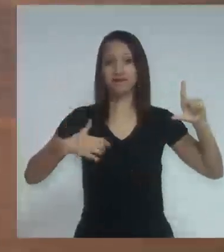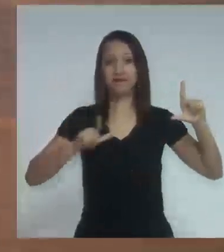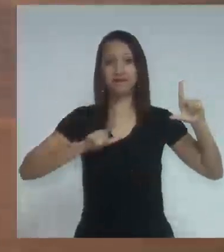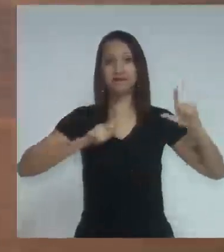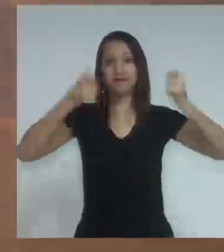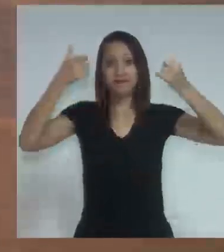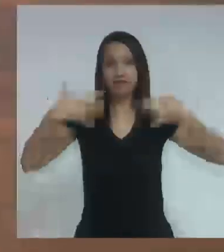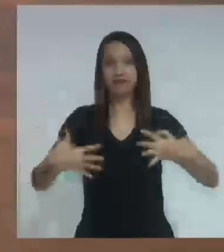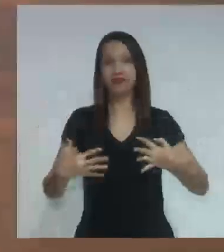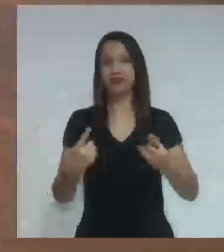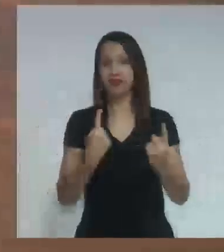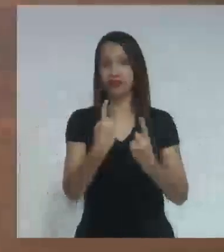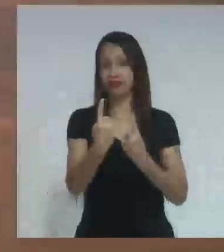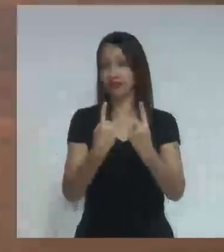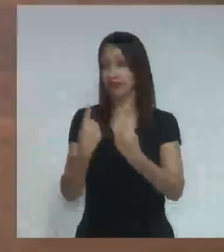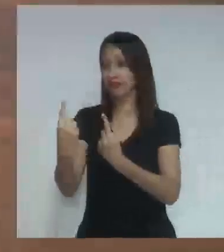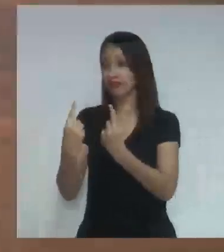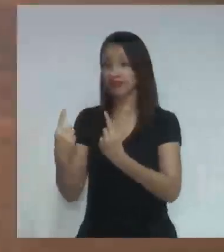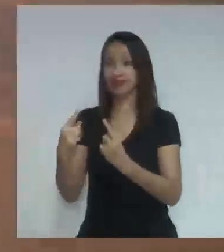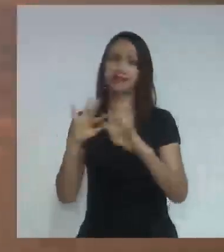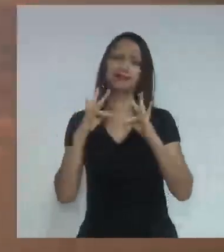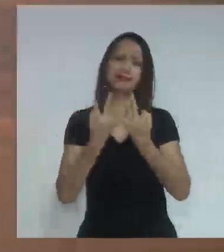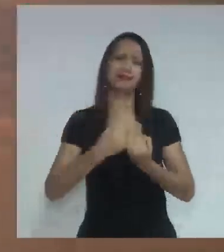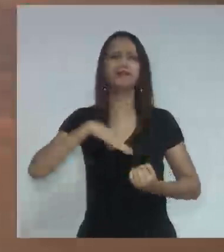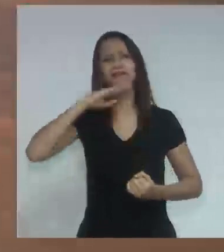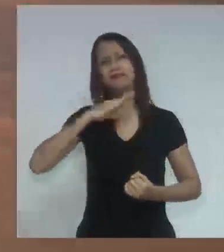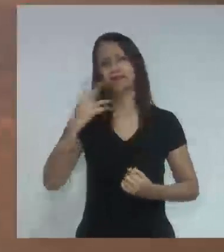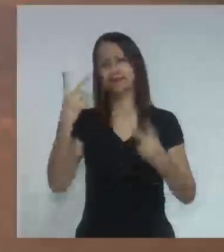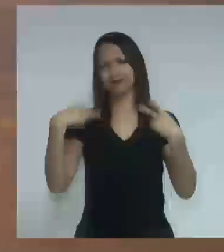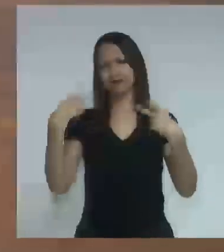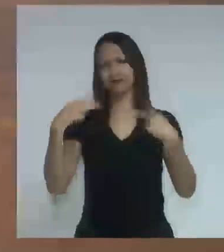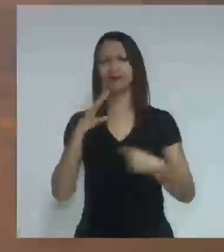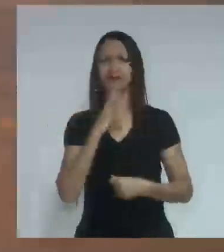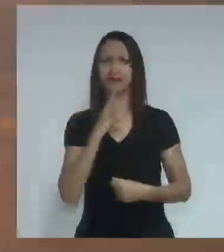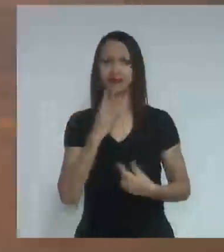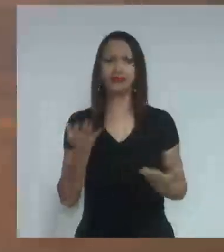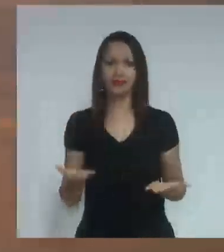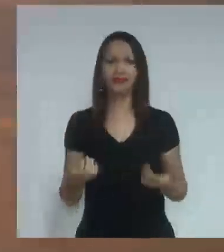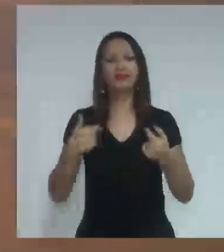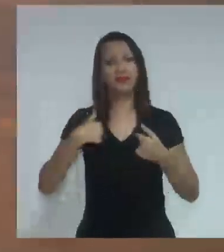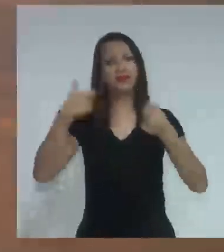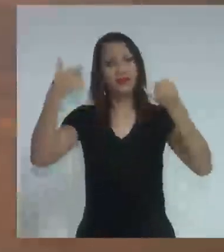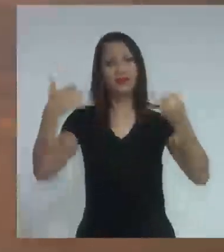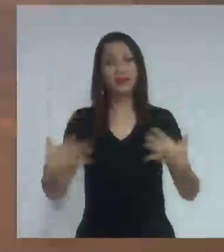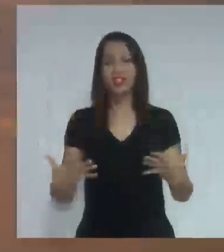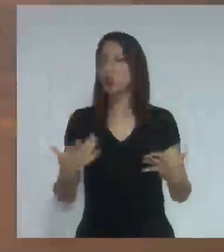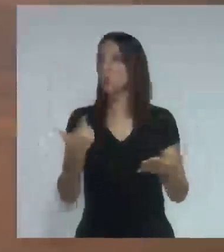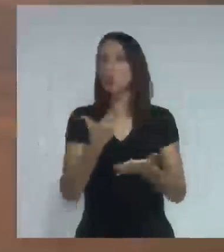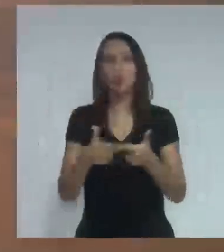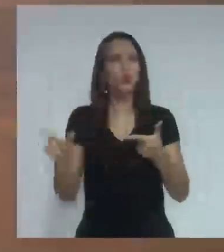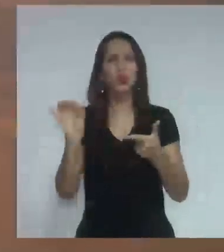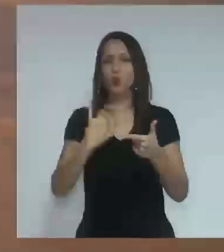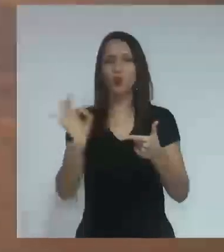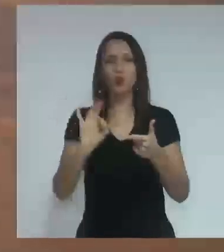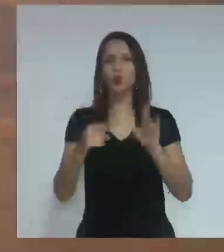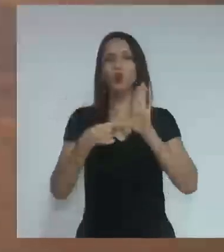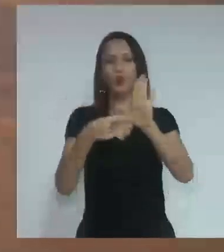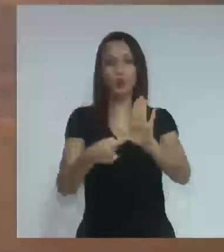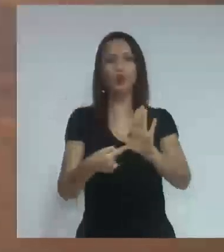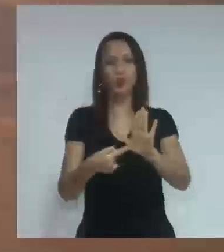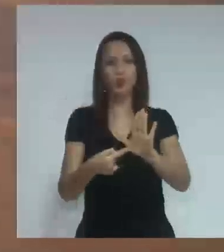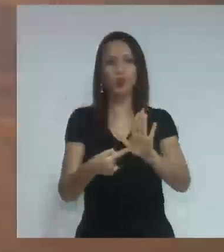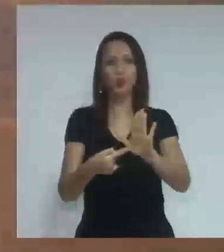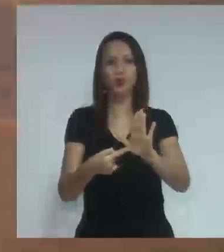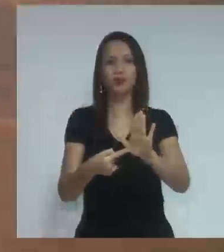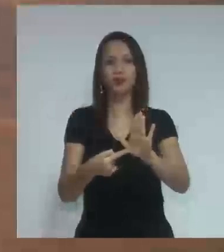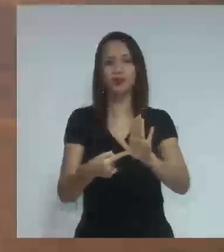que explicar um a um. Minha família me conhece, mas eu tive que explicar que não havia nada errado, como foi demonstrado agora, Geraldinho